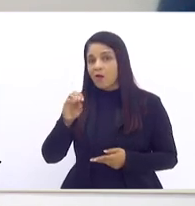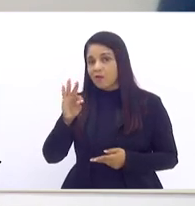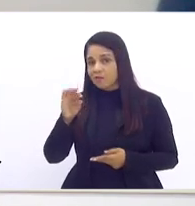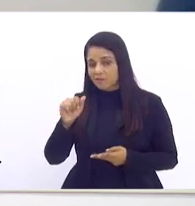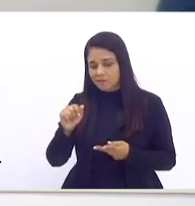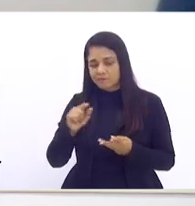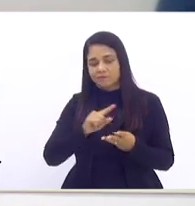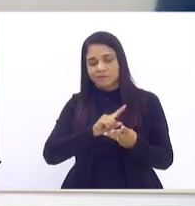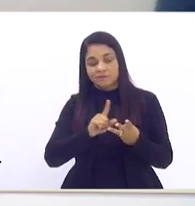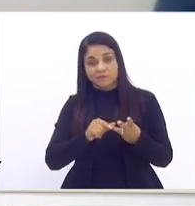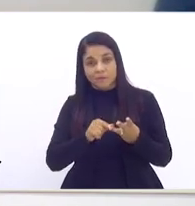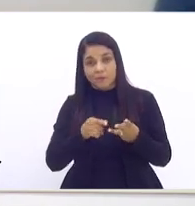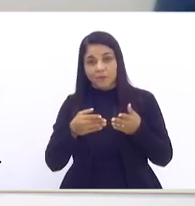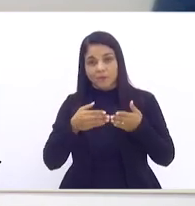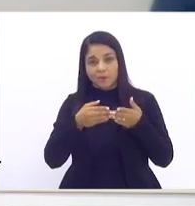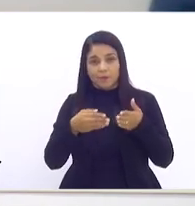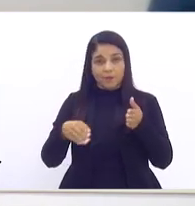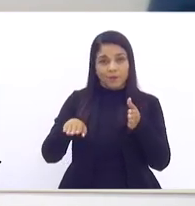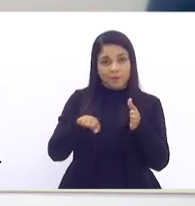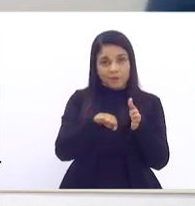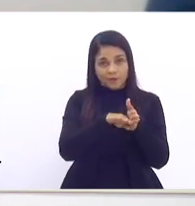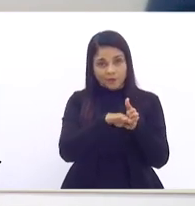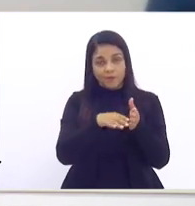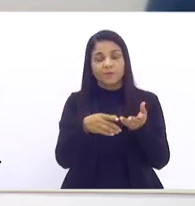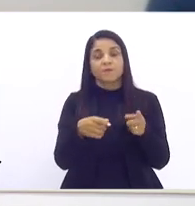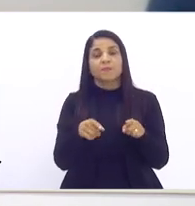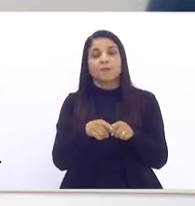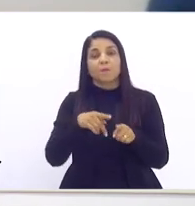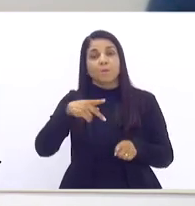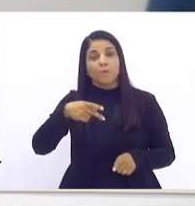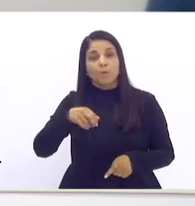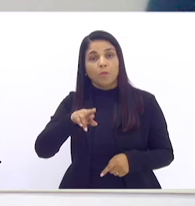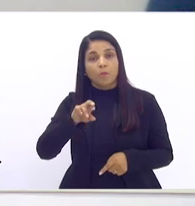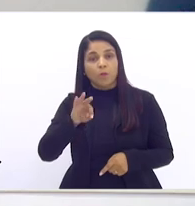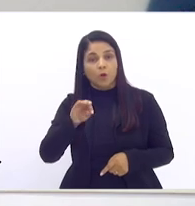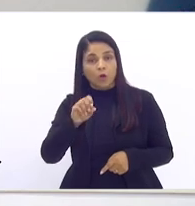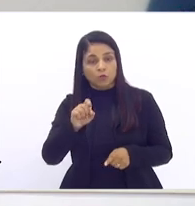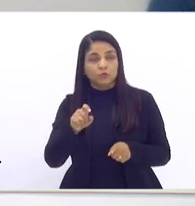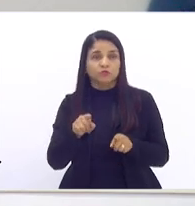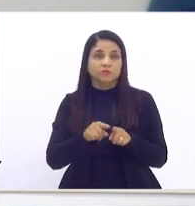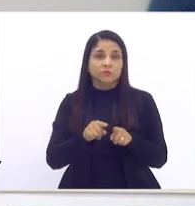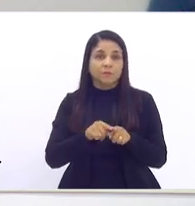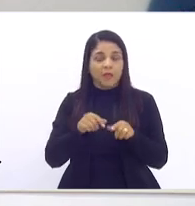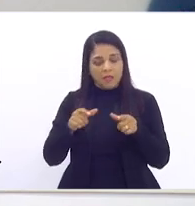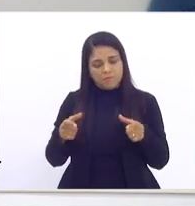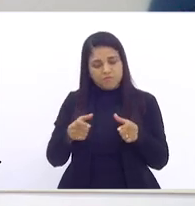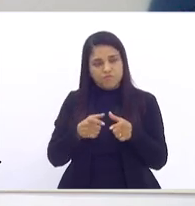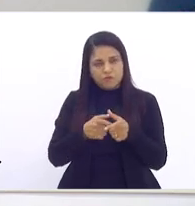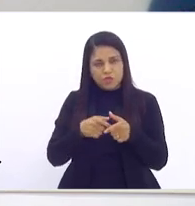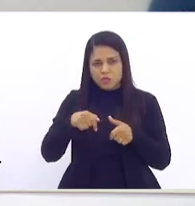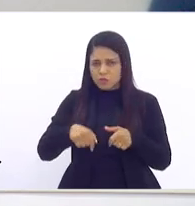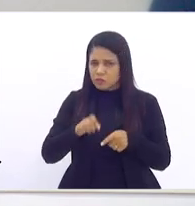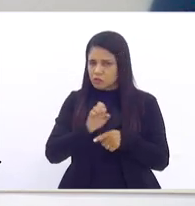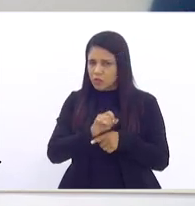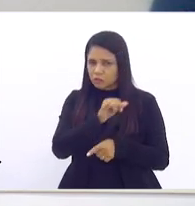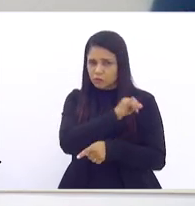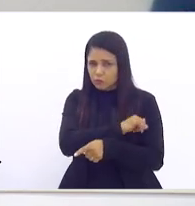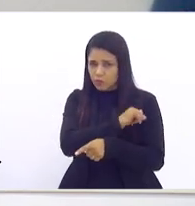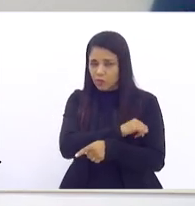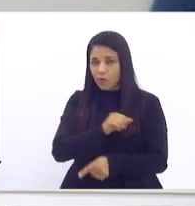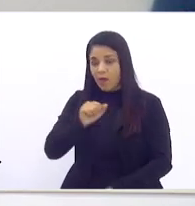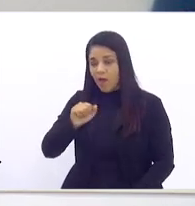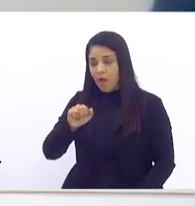tem aí um quarto ponto a gente não tem uma vocação para o agronegócio nós somos pequenininho tem um